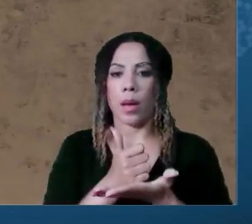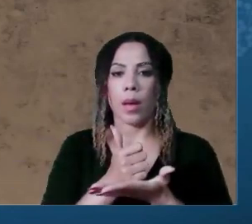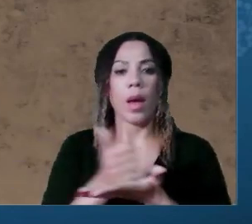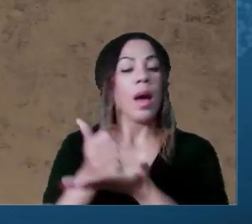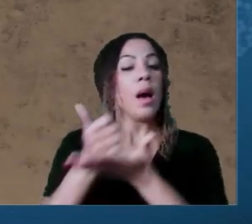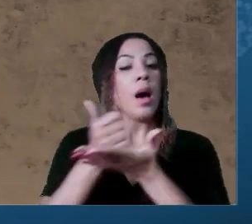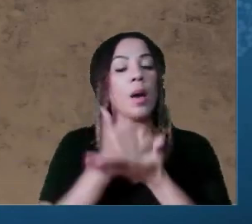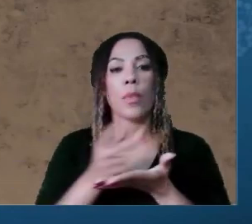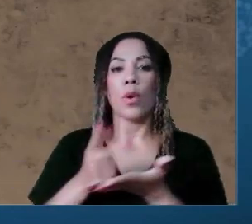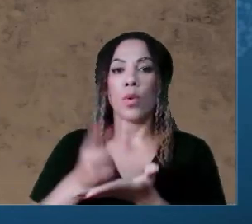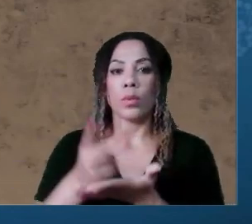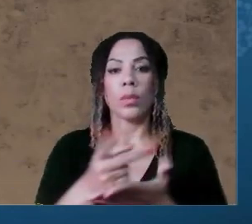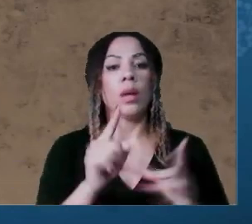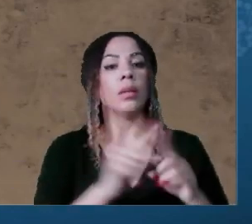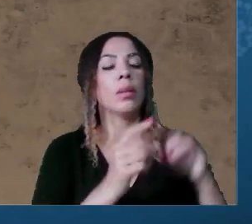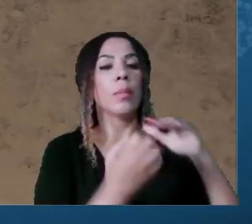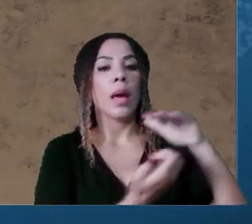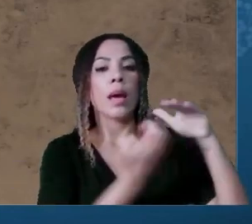os